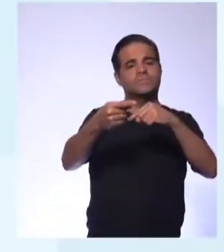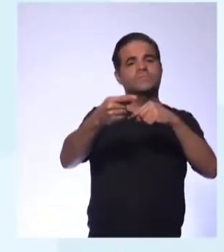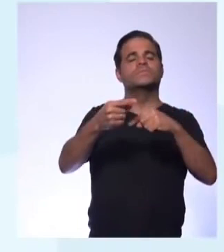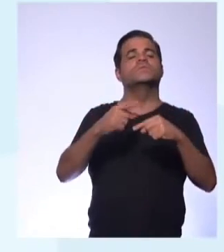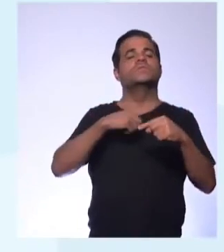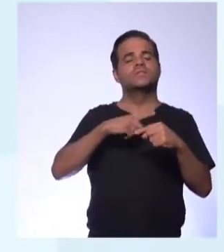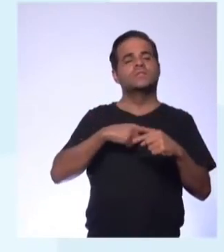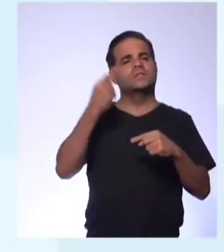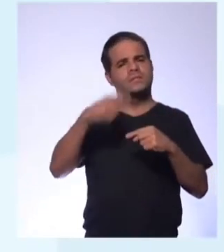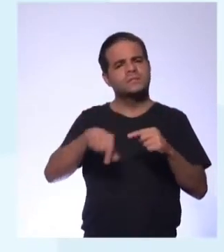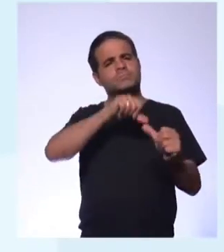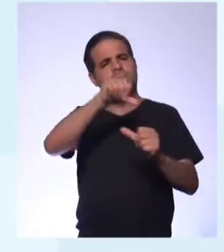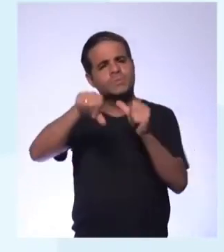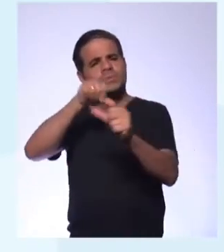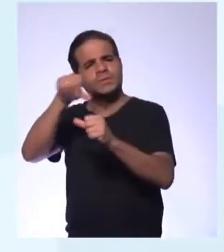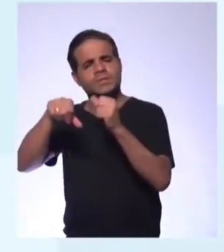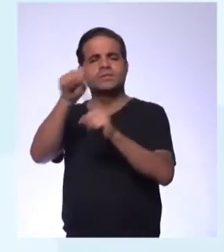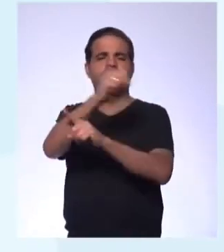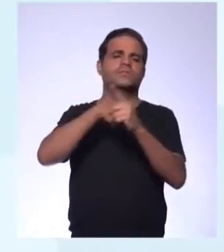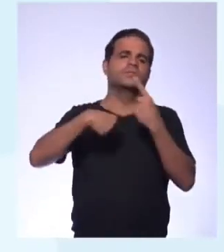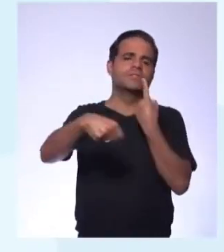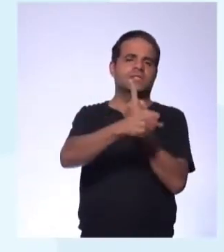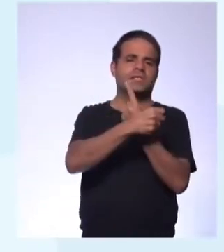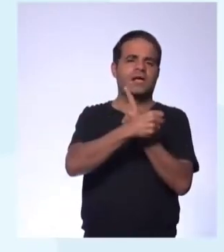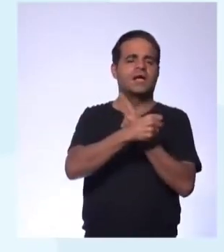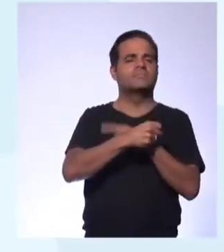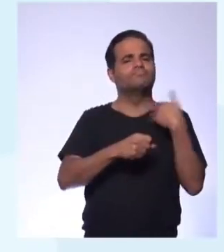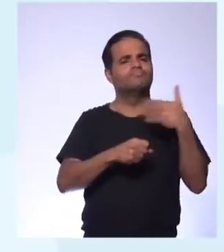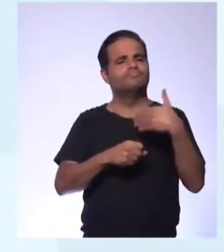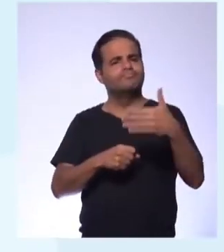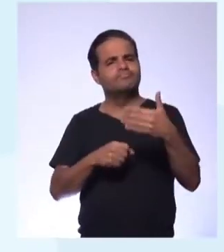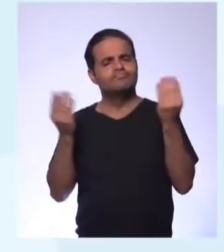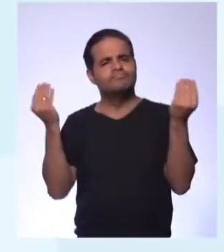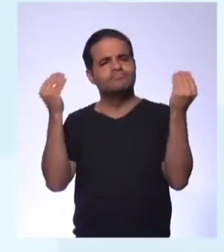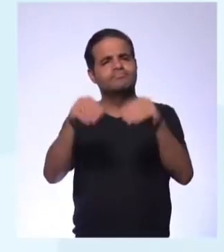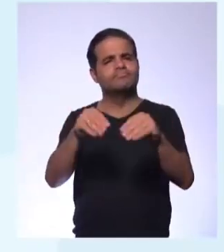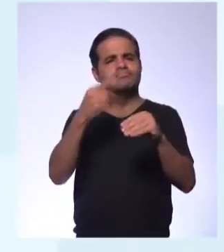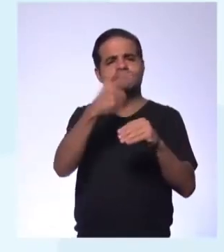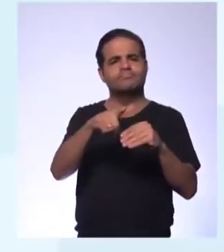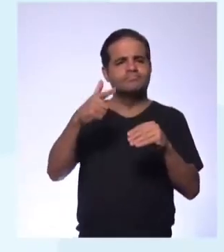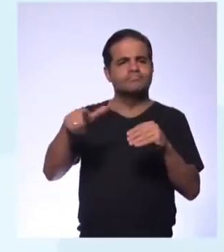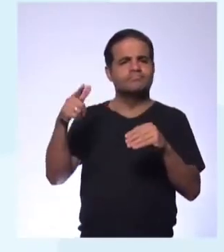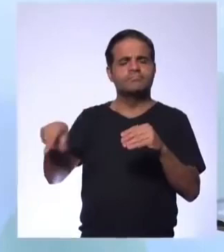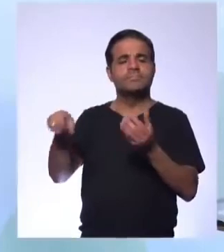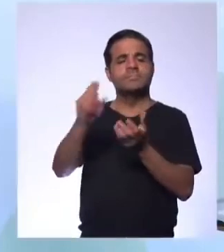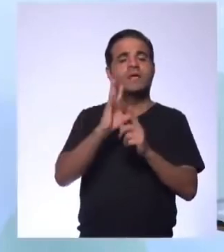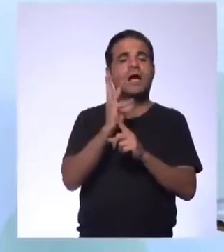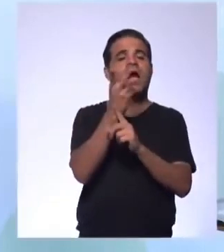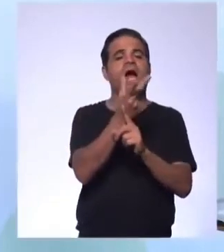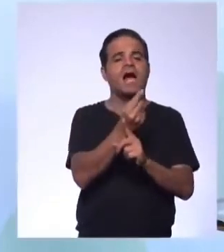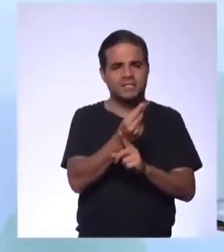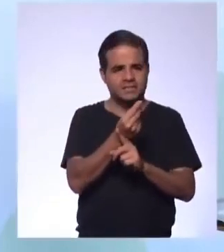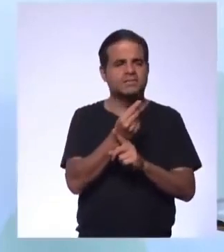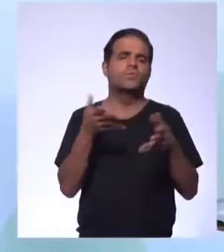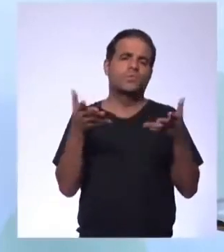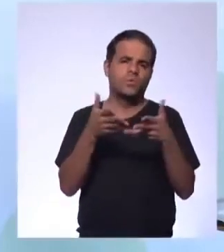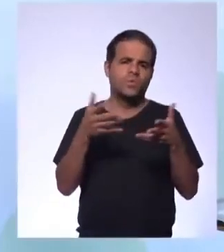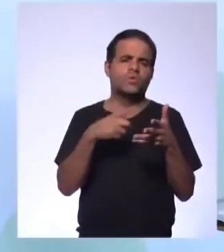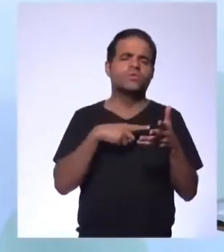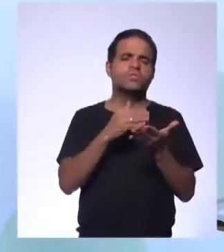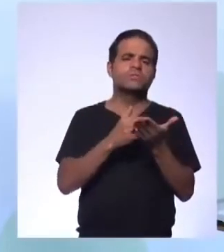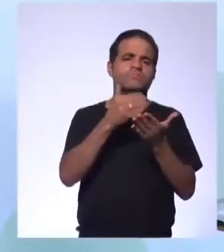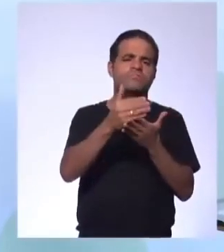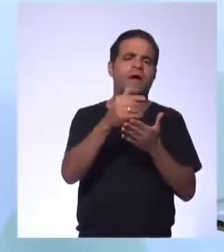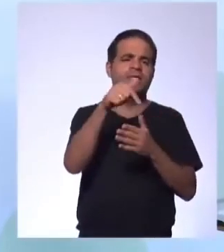a gente tem muita mudança na sociedade e foram incluindo outras, né? Outras artes nós temos hoje mais do